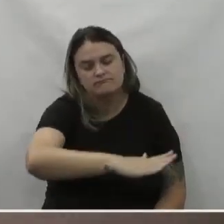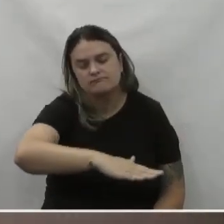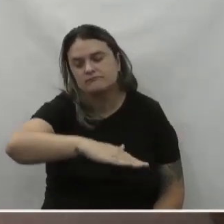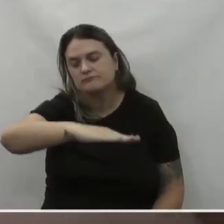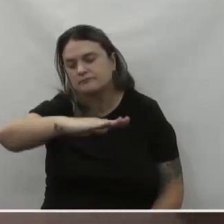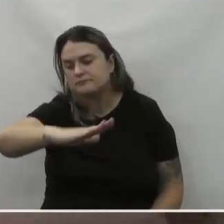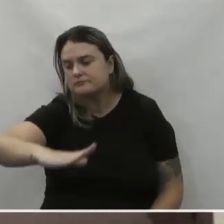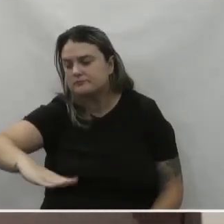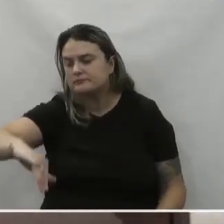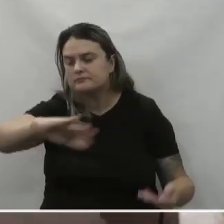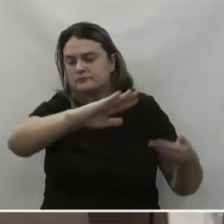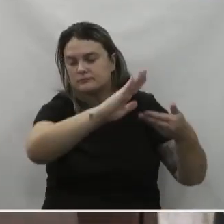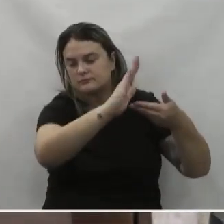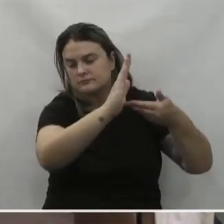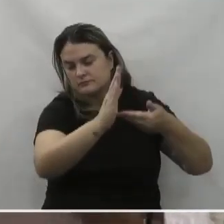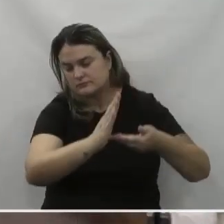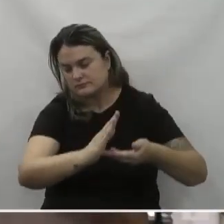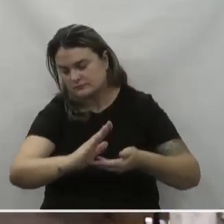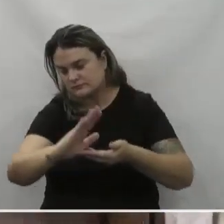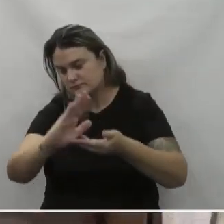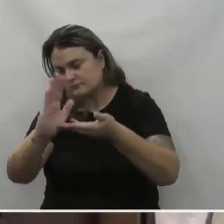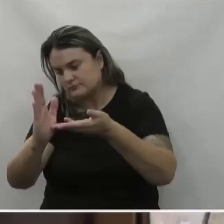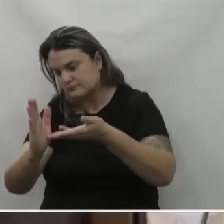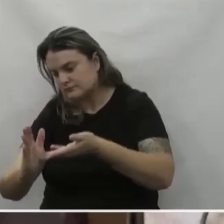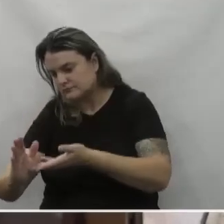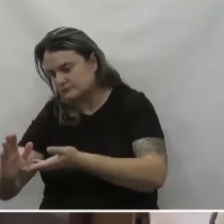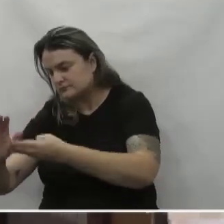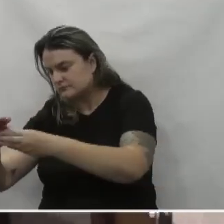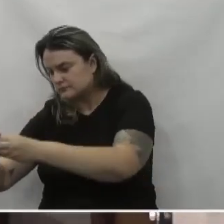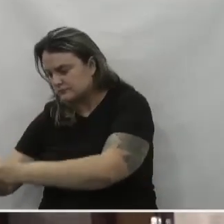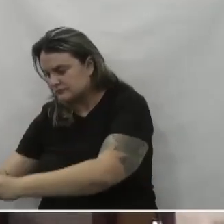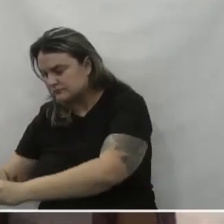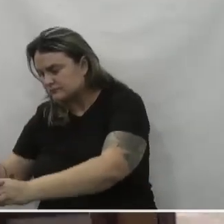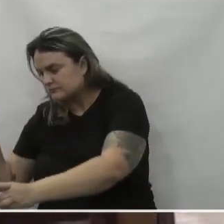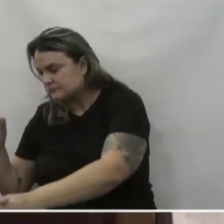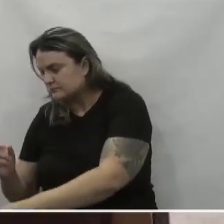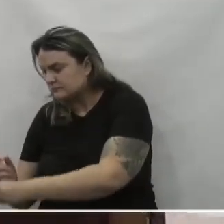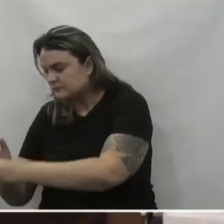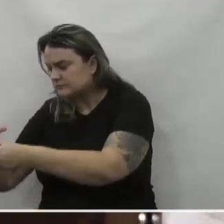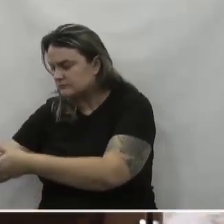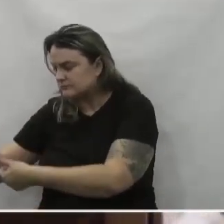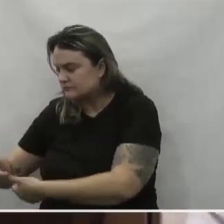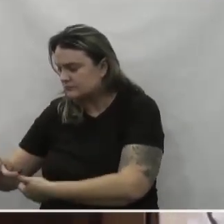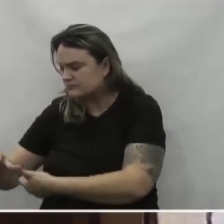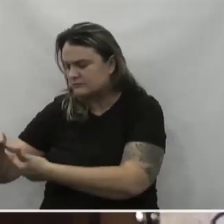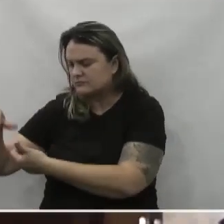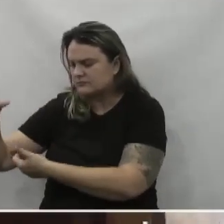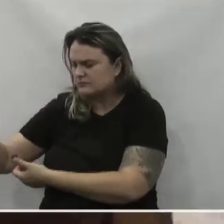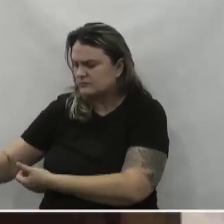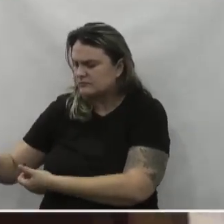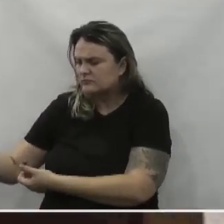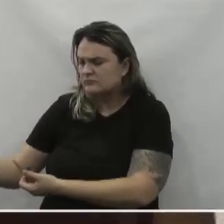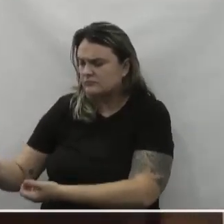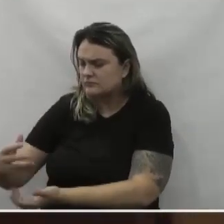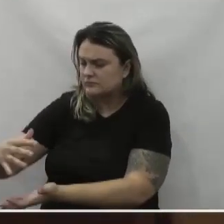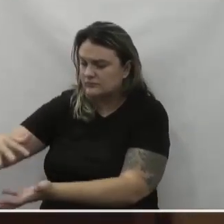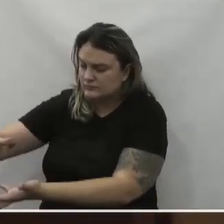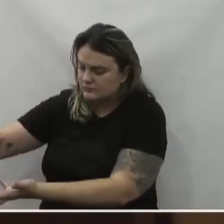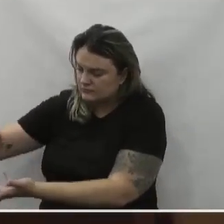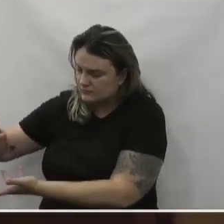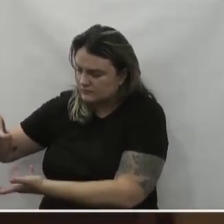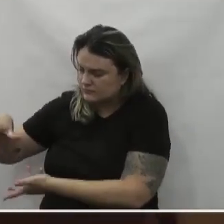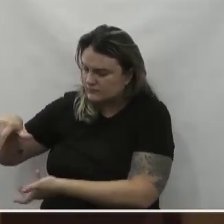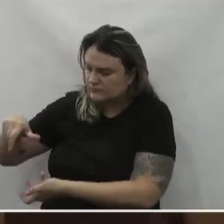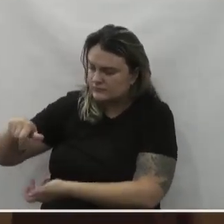Eternamente imenso e esplêndido, ao som do mar e à luz do céu profundo, fulgura o sol Brasil, clarão